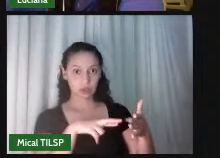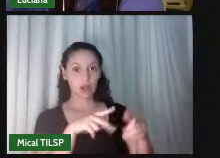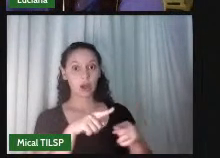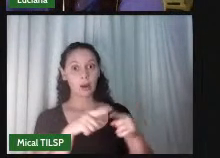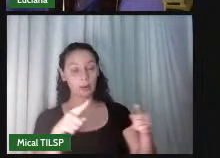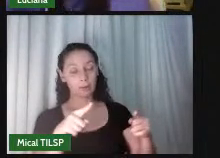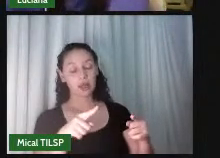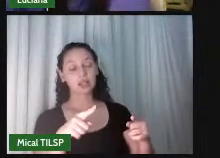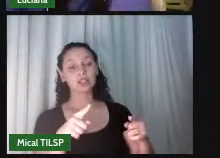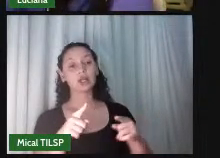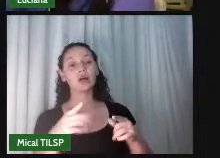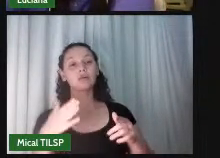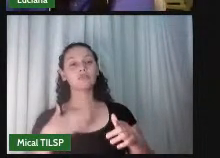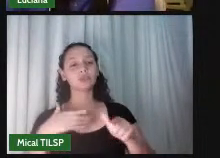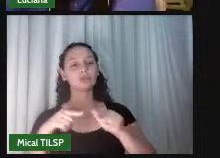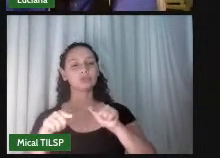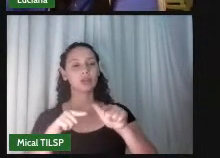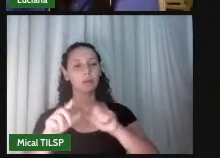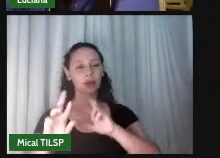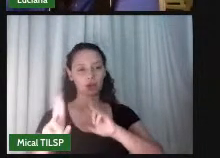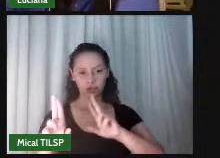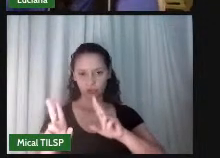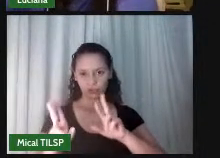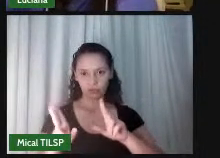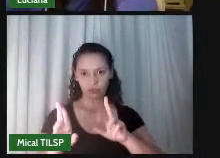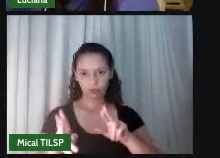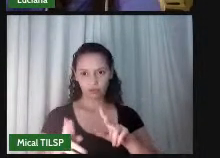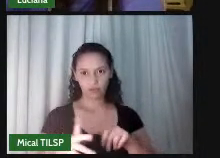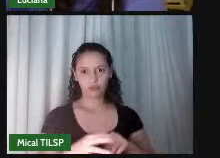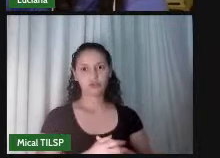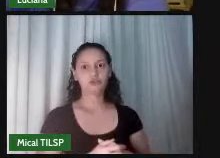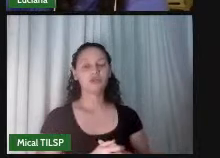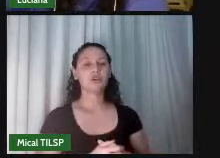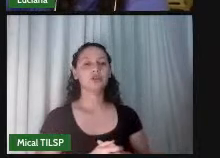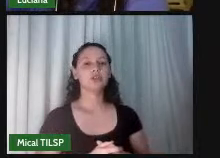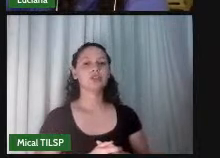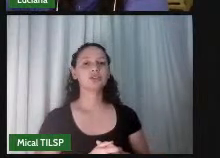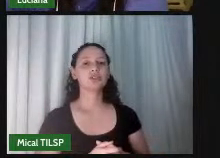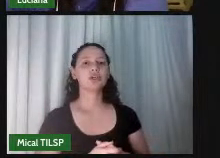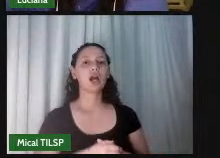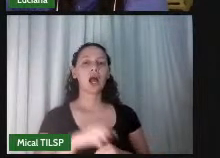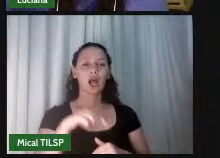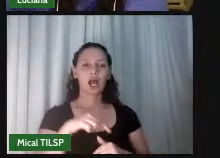eu acabo fazendo muita perícia cível aqui nas comarcas da região sul.